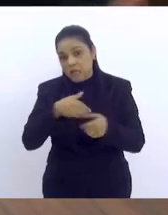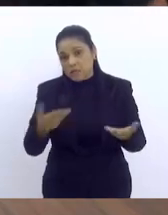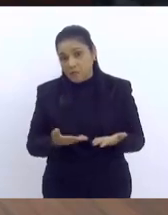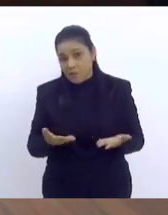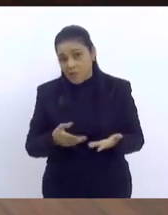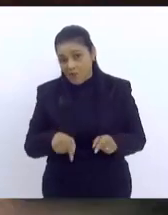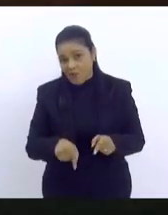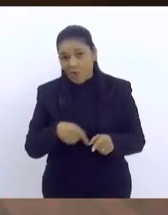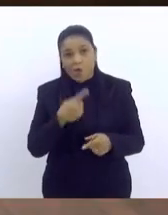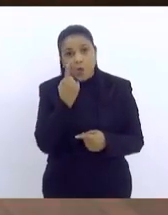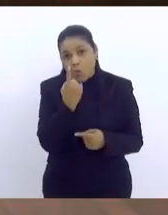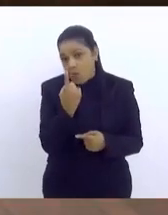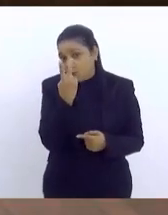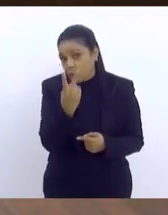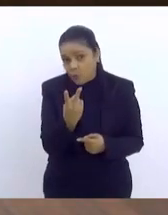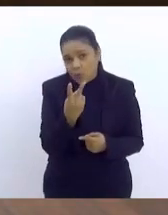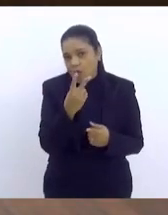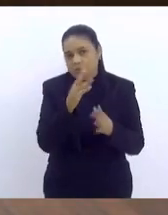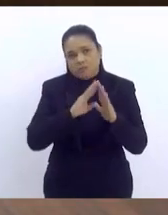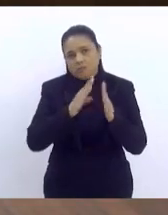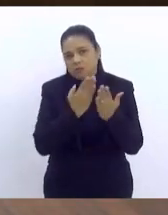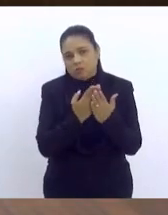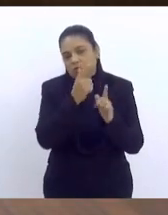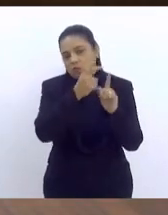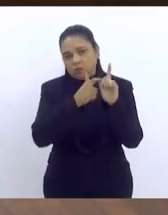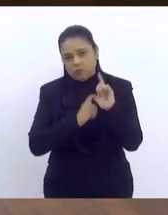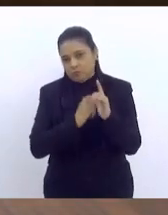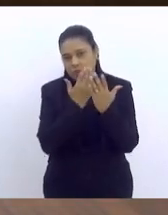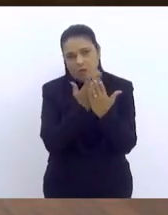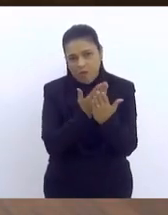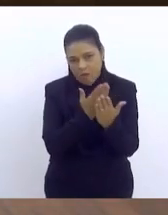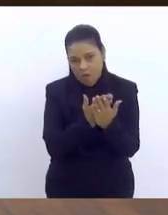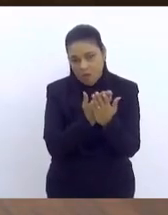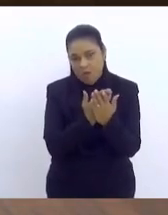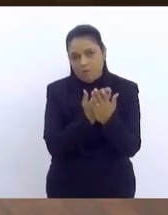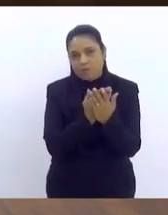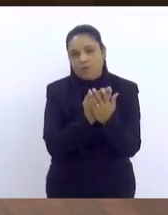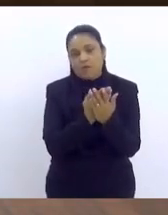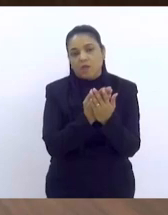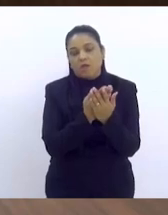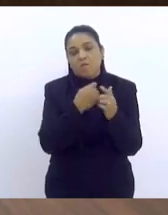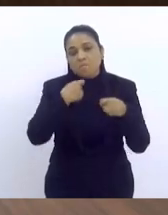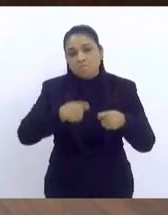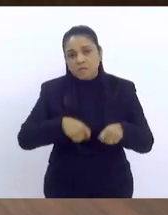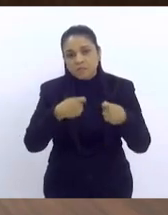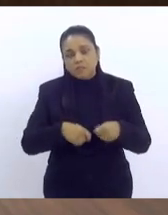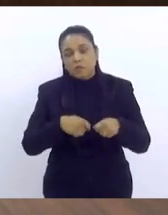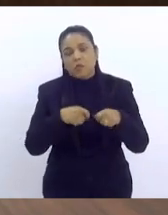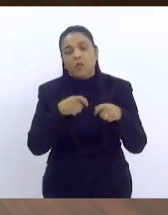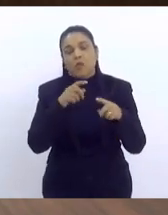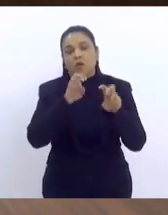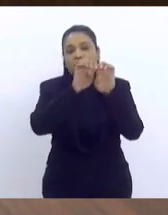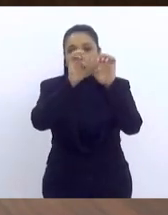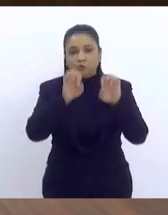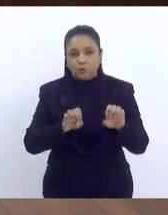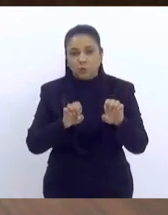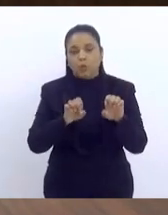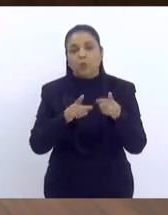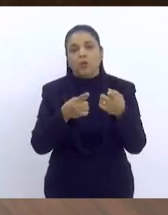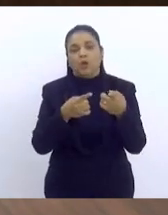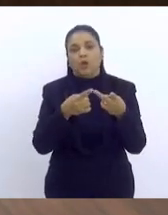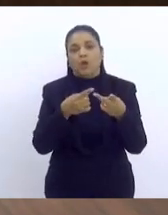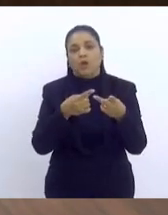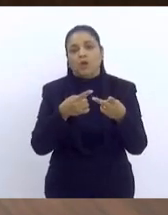nem duas unidades que tiveram aula suspensas por necessidade de intervenção de infraestrutura foram Várias